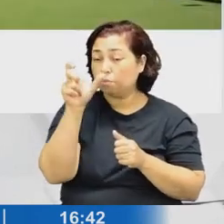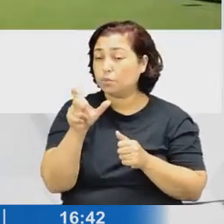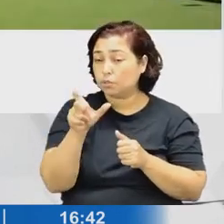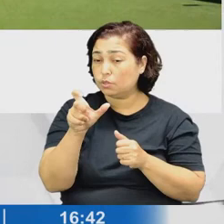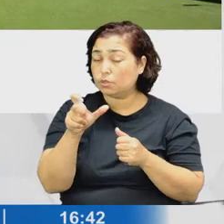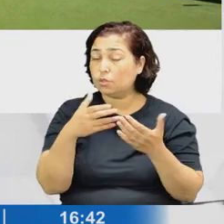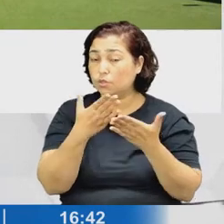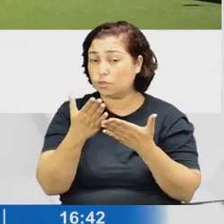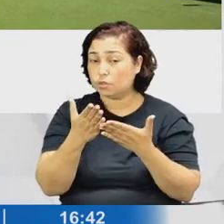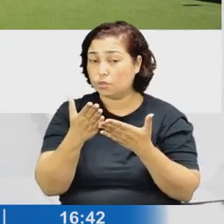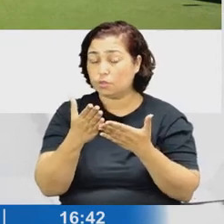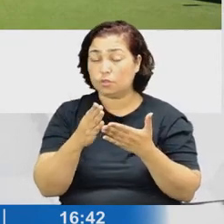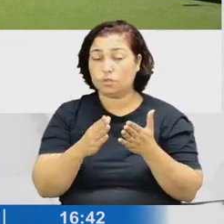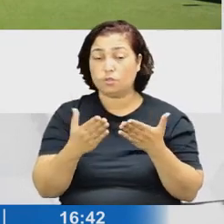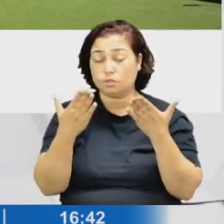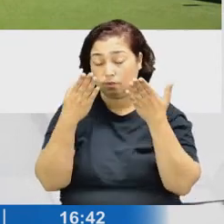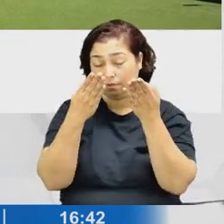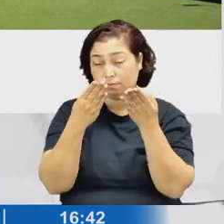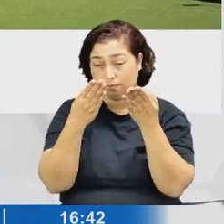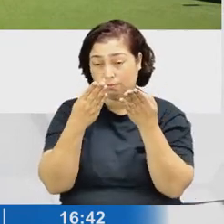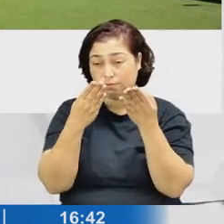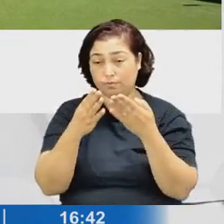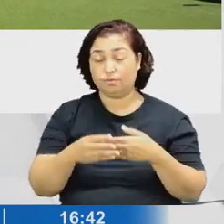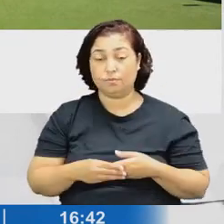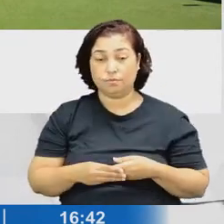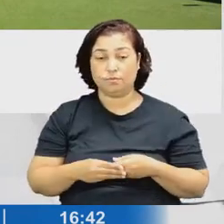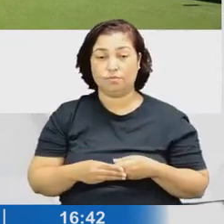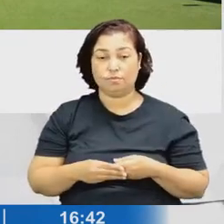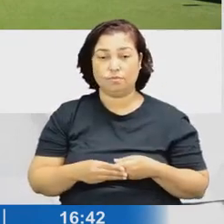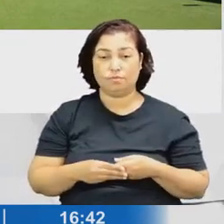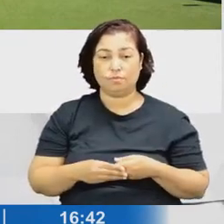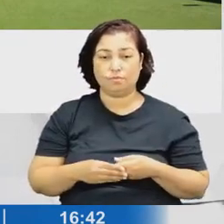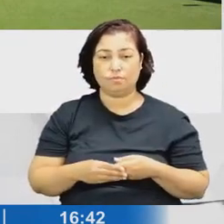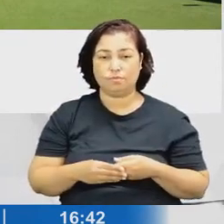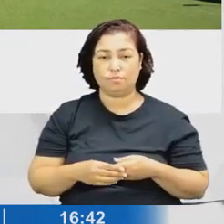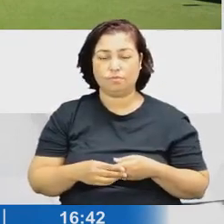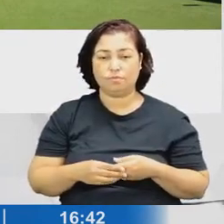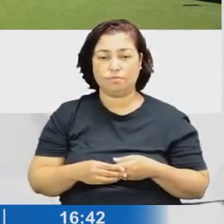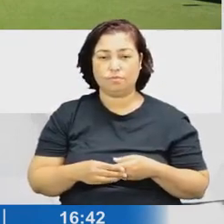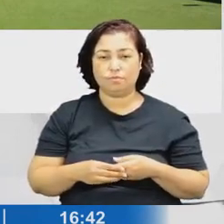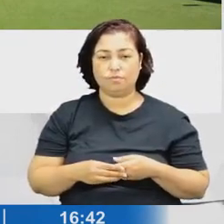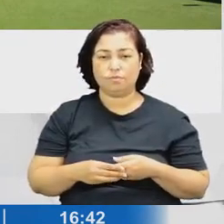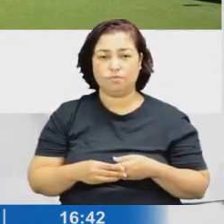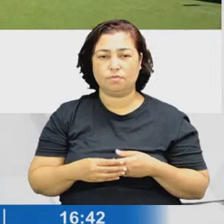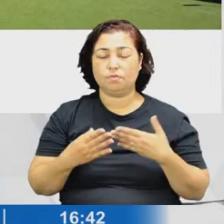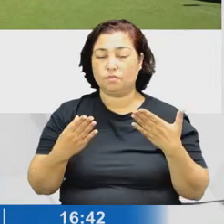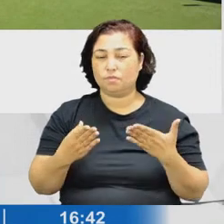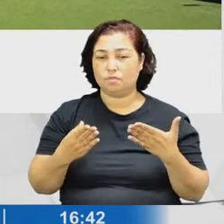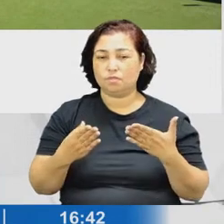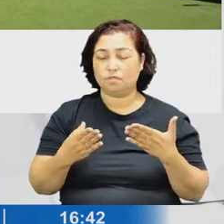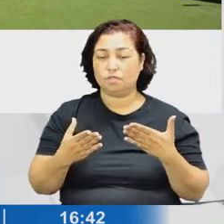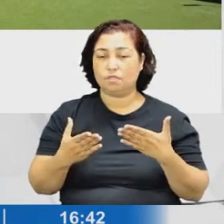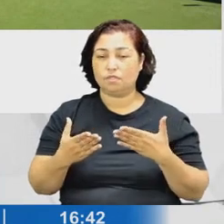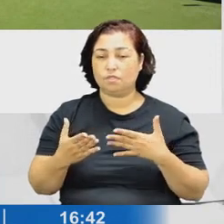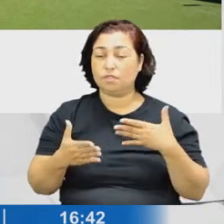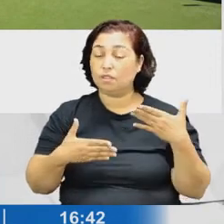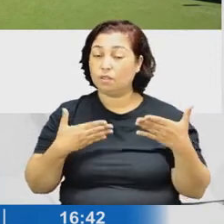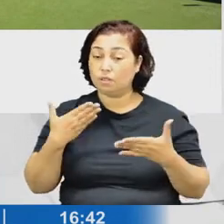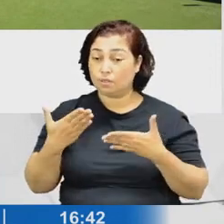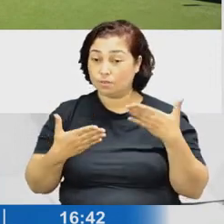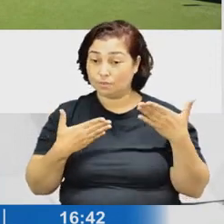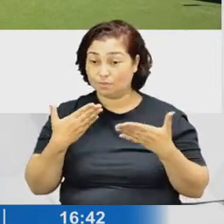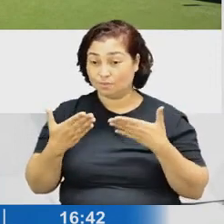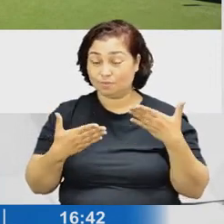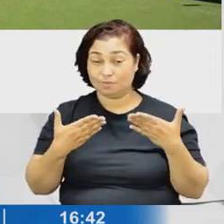ele com o Clinton com Bush gerou aquela foto Pousada só que olha que maravilha que momento de leveza